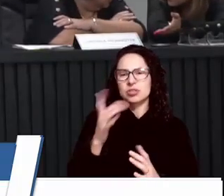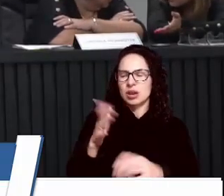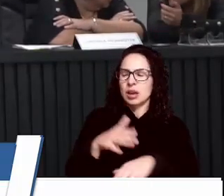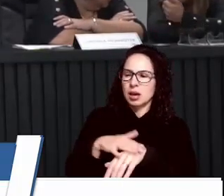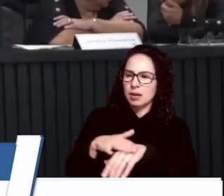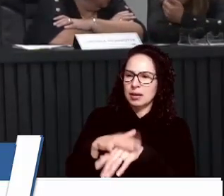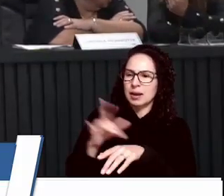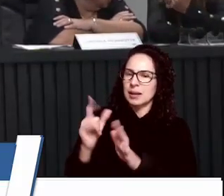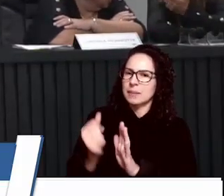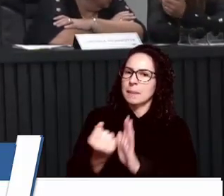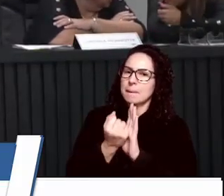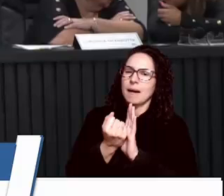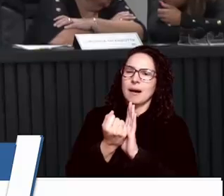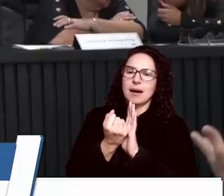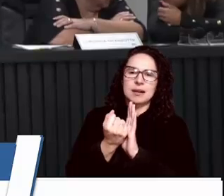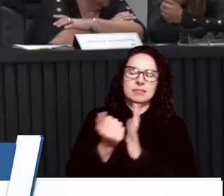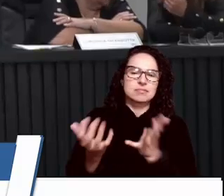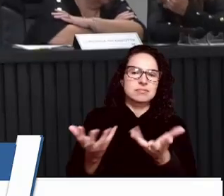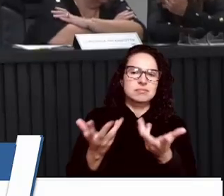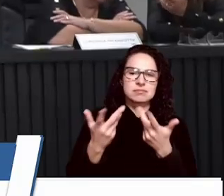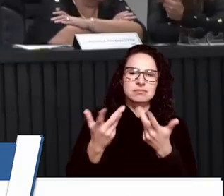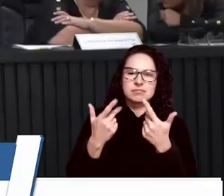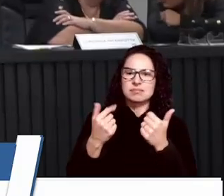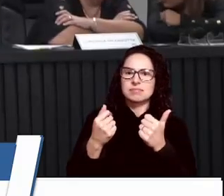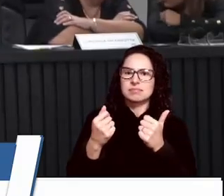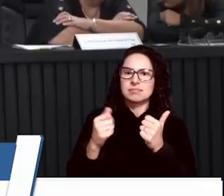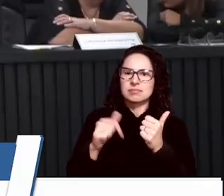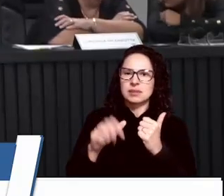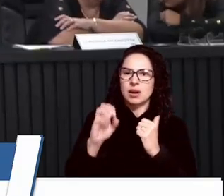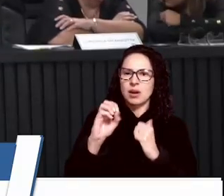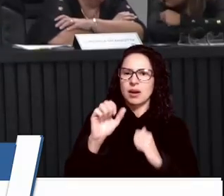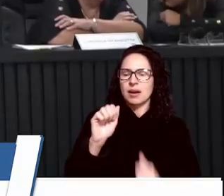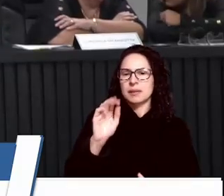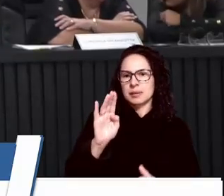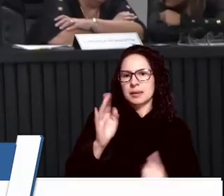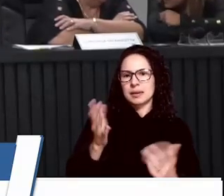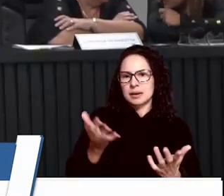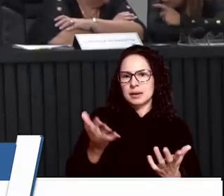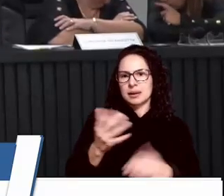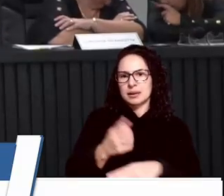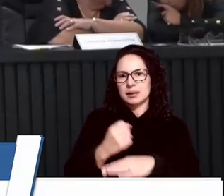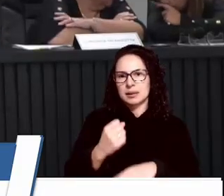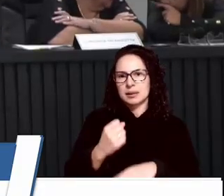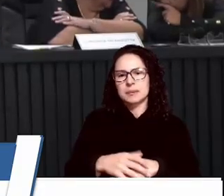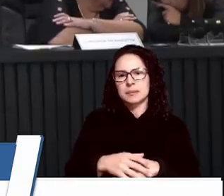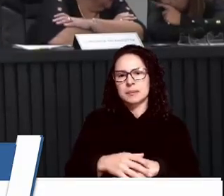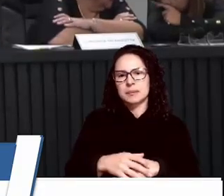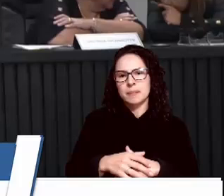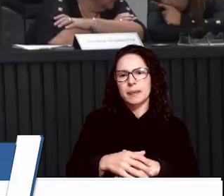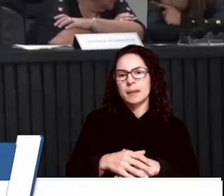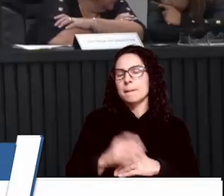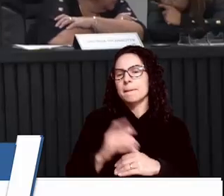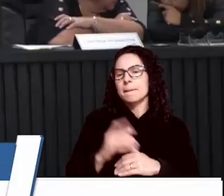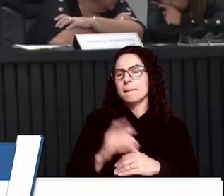legado maravilhoso, né, nessa OAB, nessa subseção. Não vai ser o prédio mais